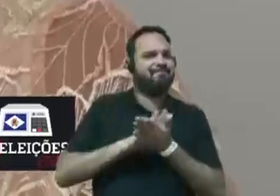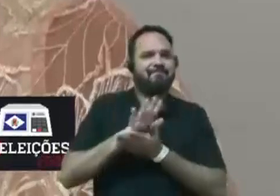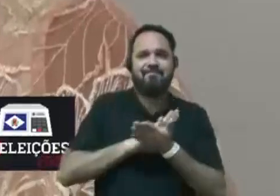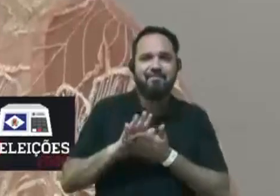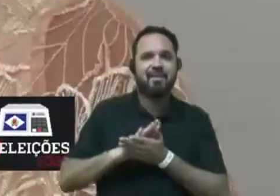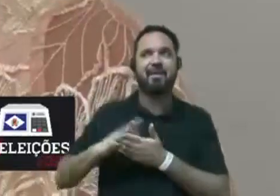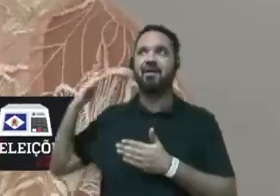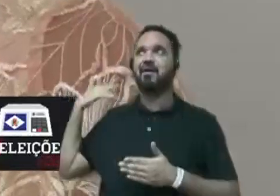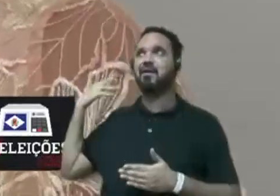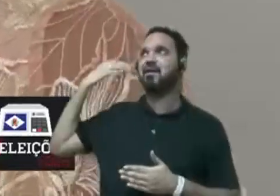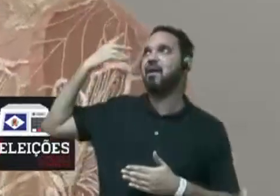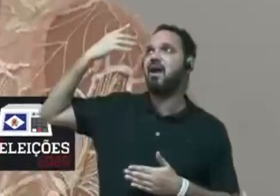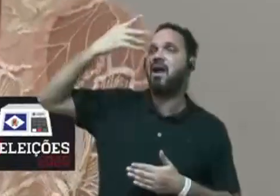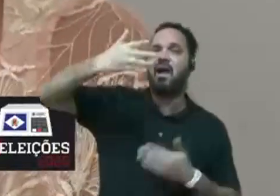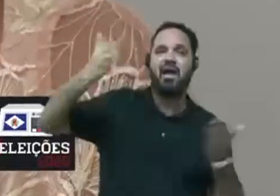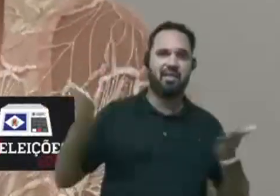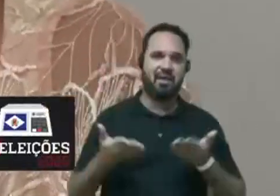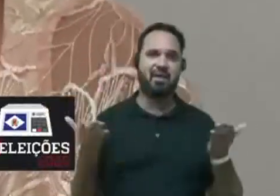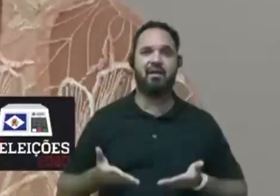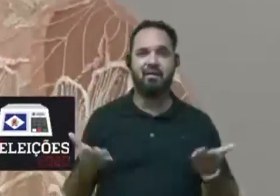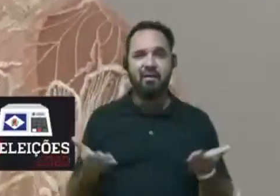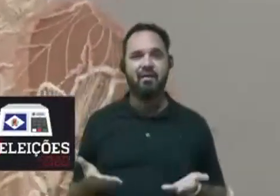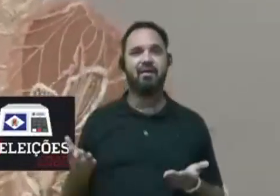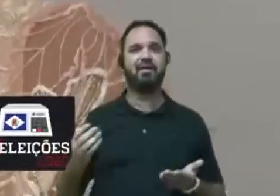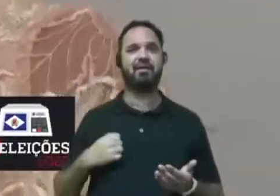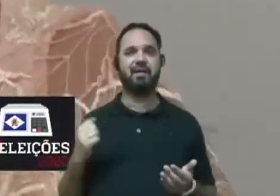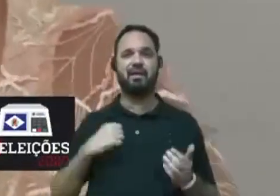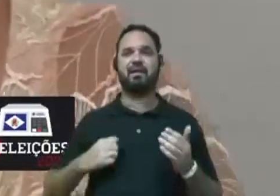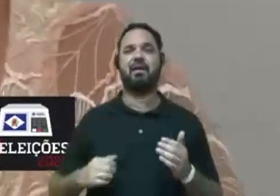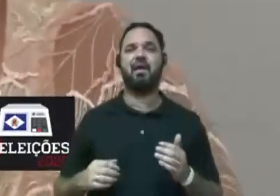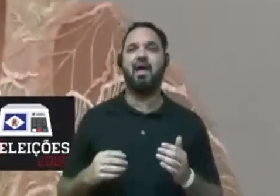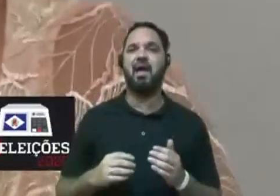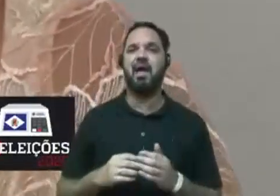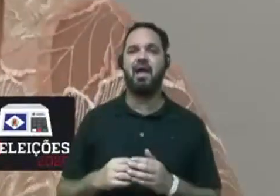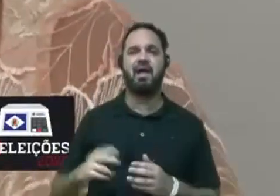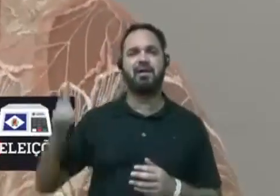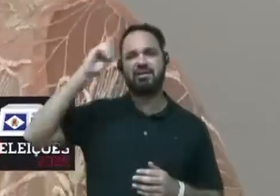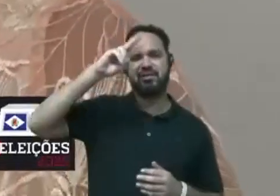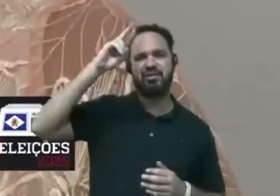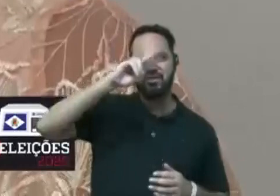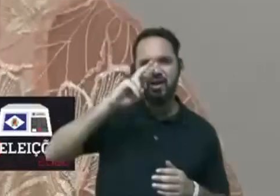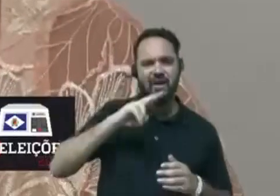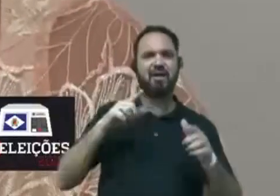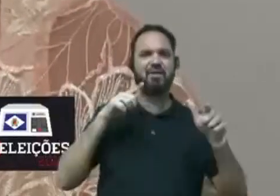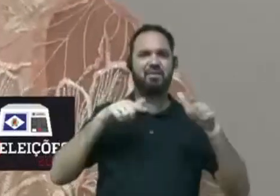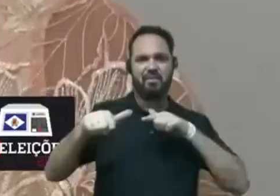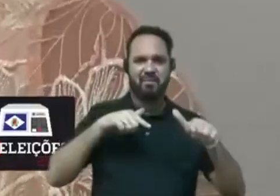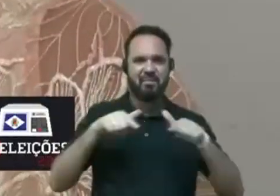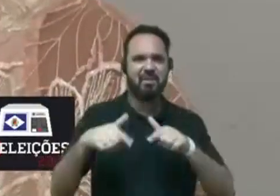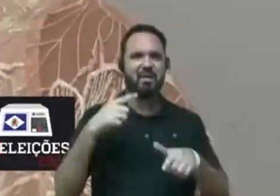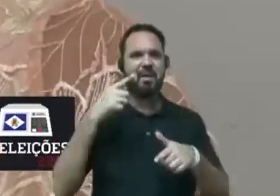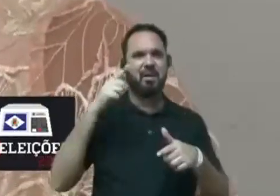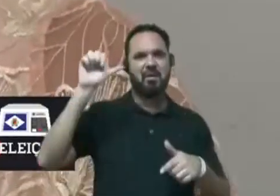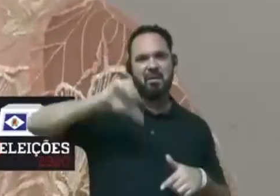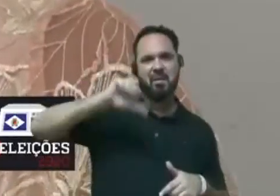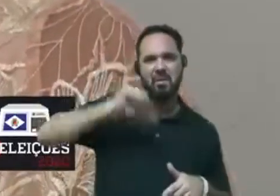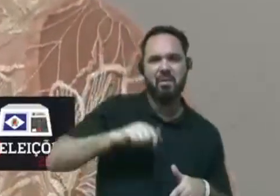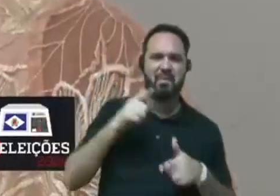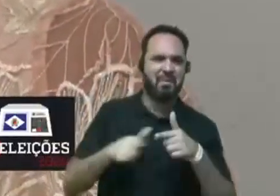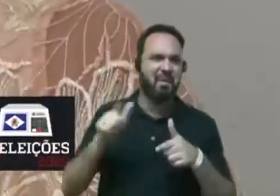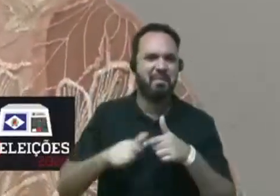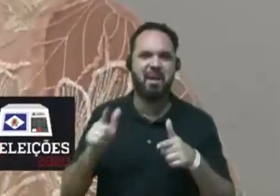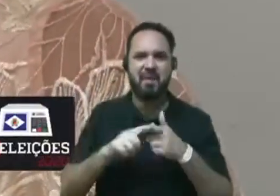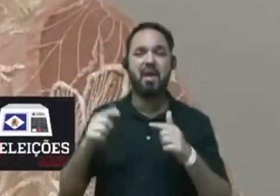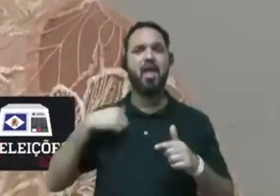vem acontecendo na nossa cidade estão escândalos são histórias imagens estão nós estamos aqui sua